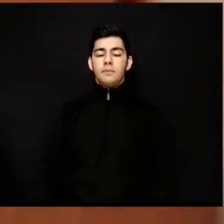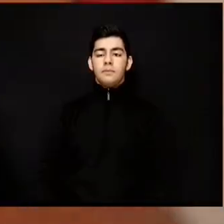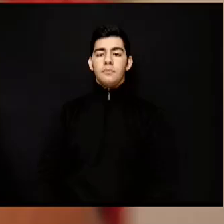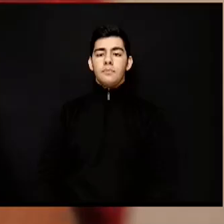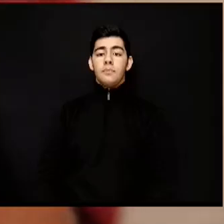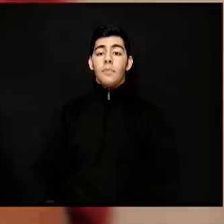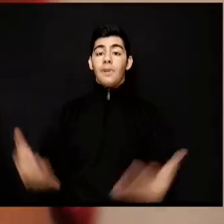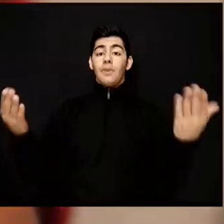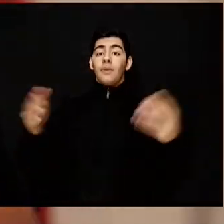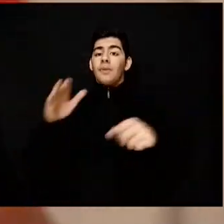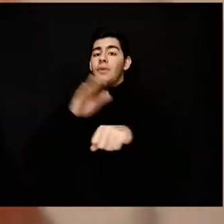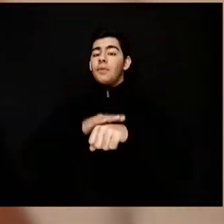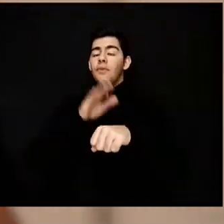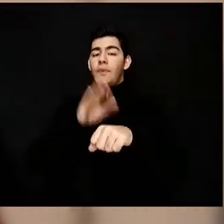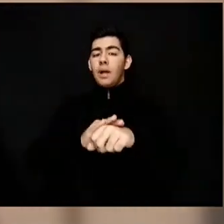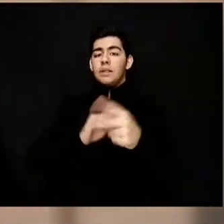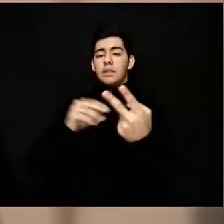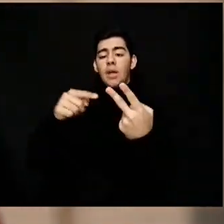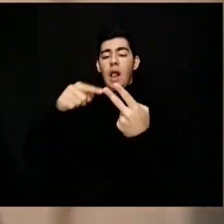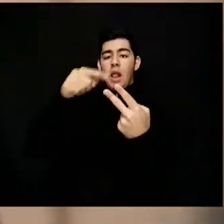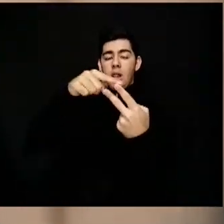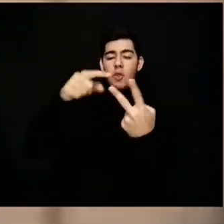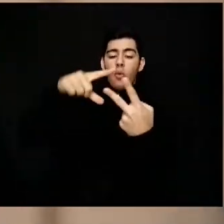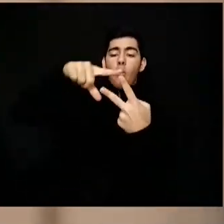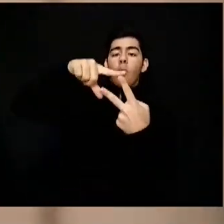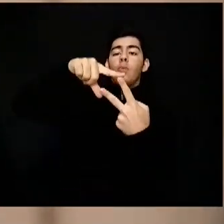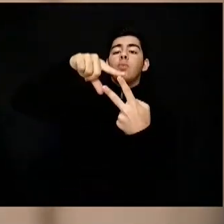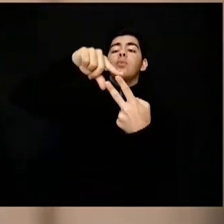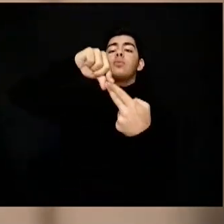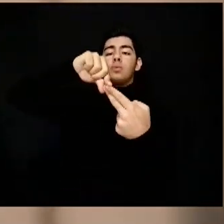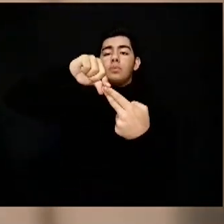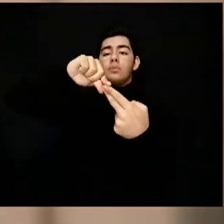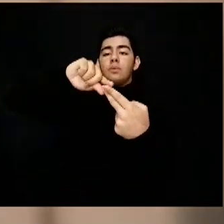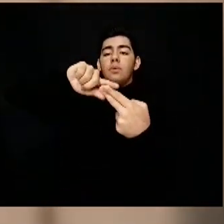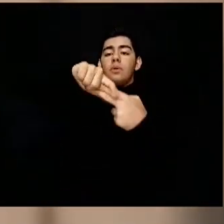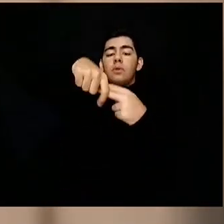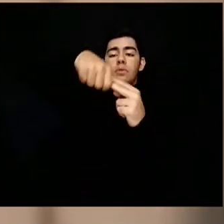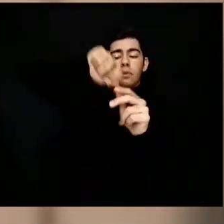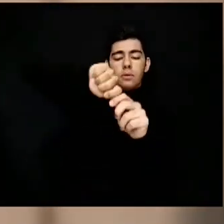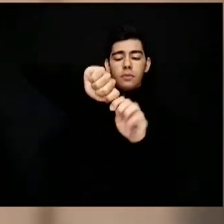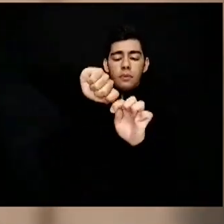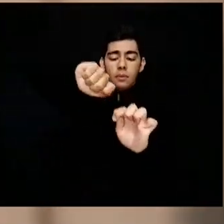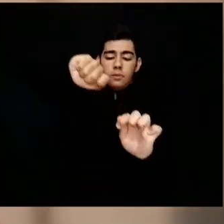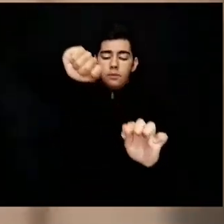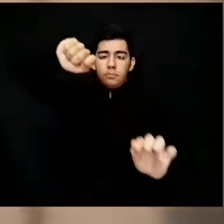pontas novamente e desço até o final.